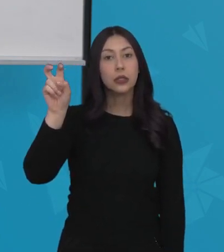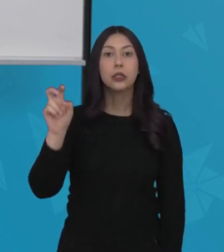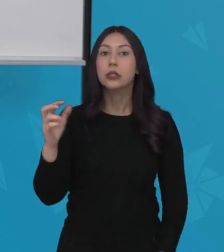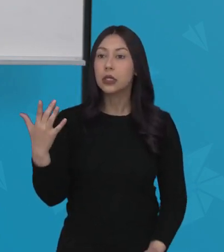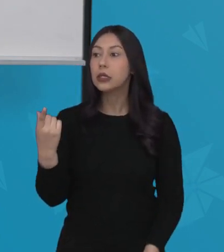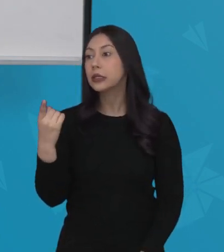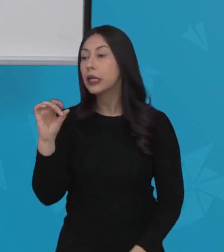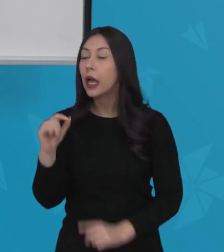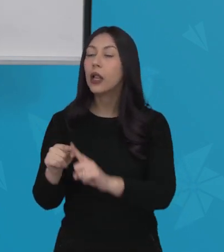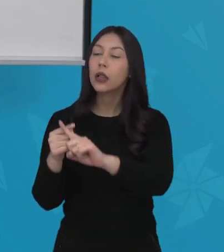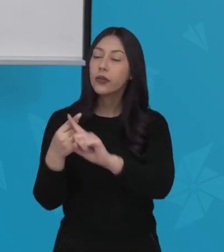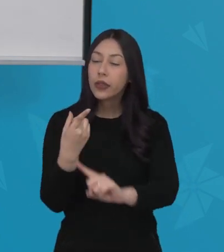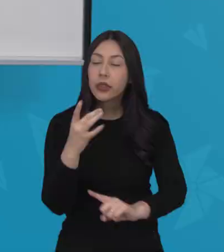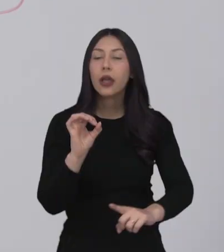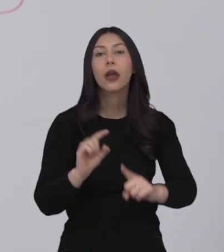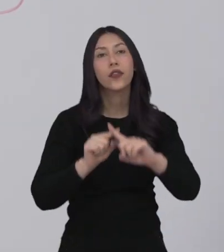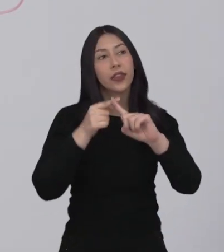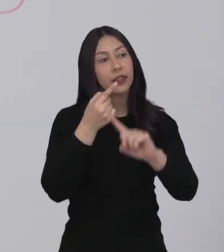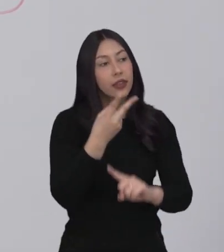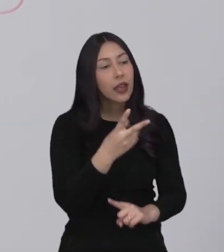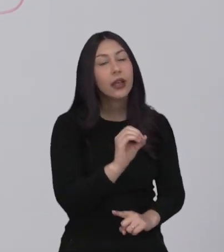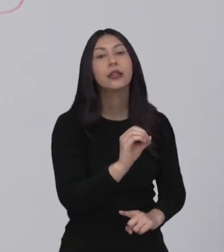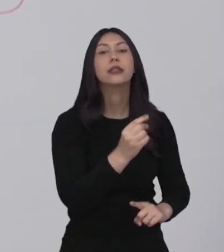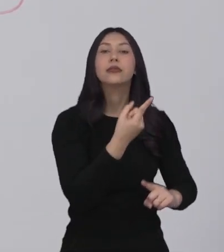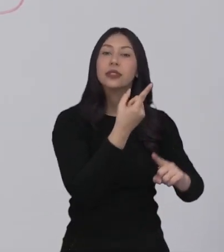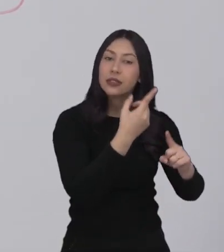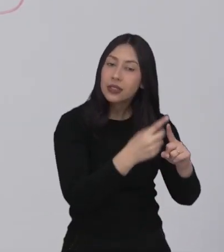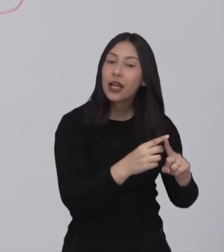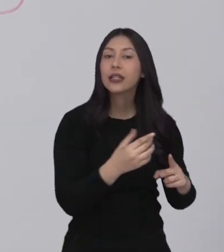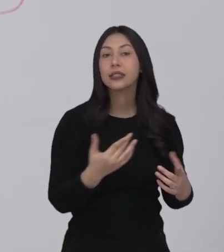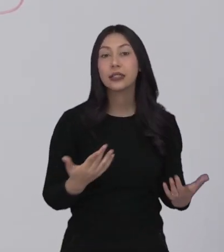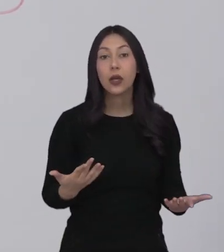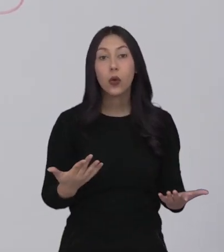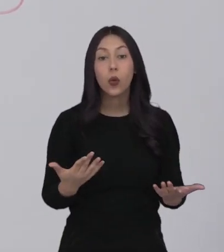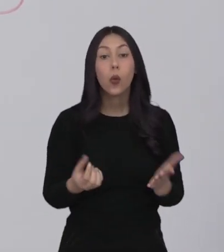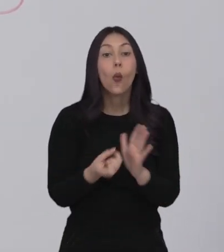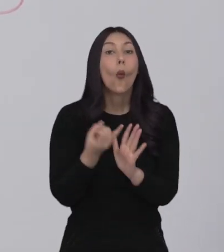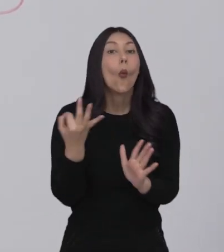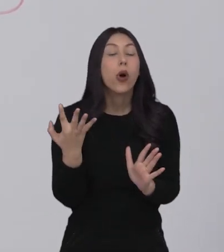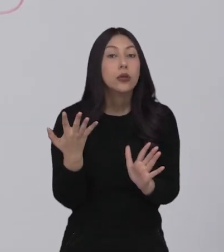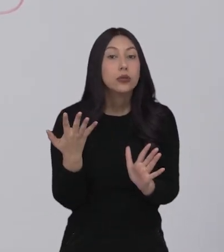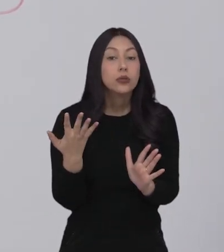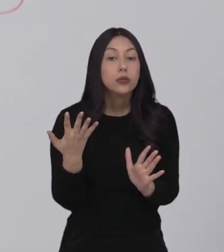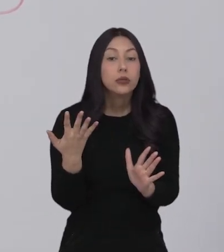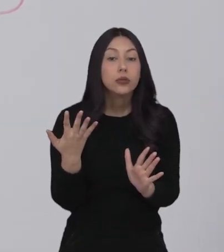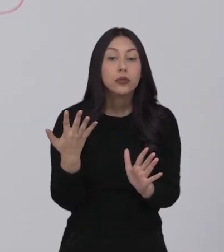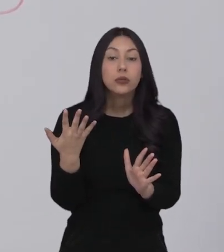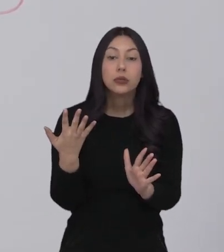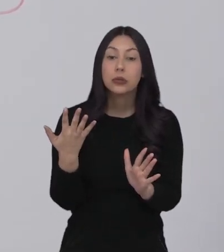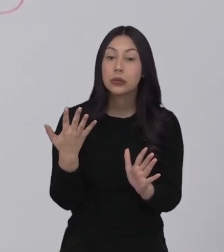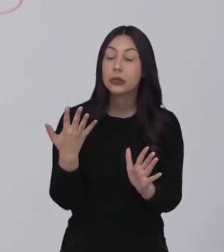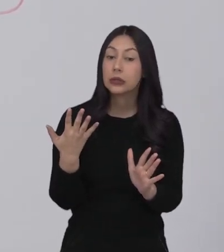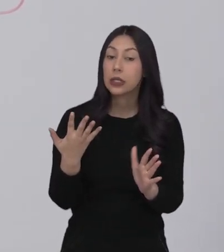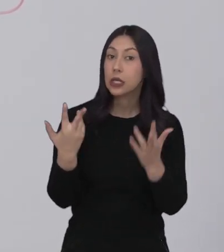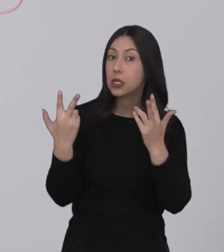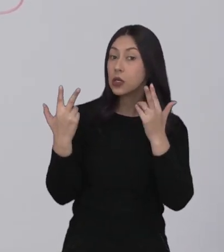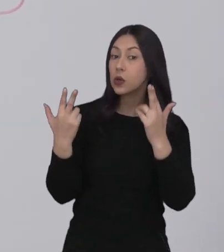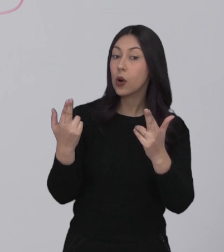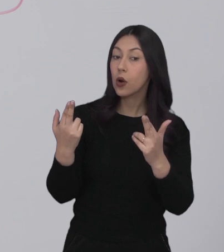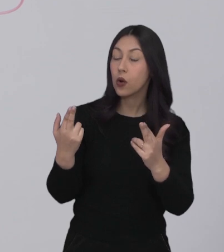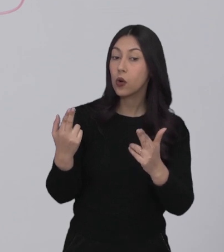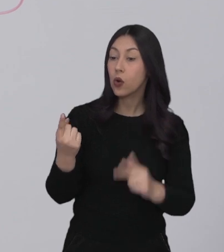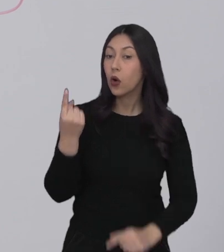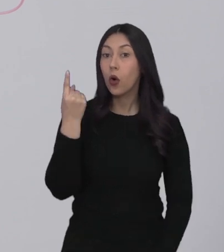vezes 10 vezes 10 vezes 10, esse valor vai ser igual aqui, então, ao seguinte, ó, 10 à quinta vai ser